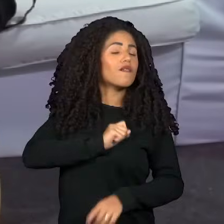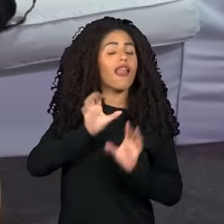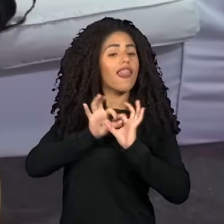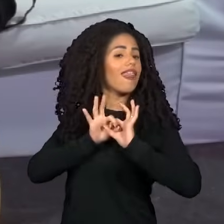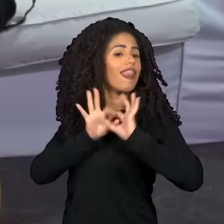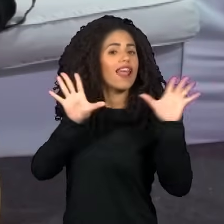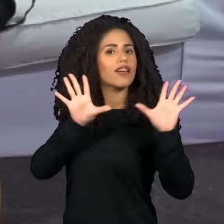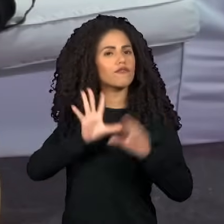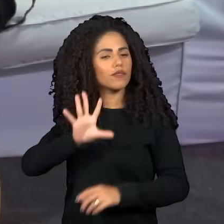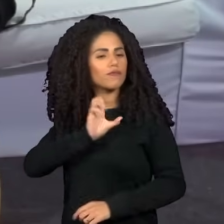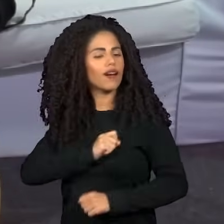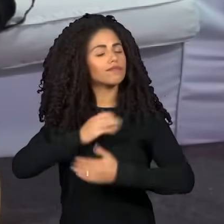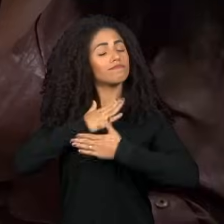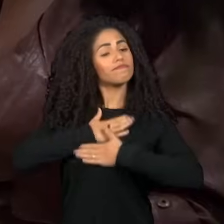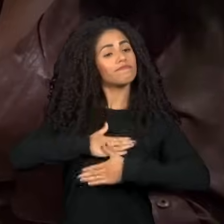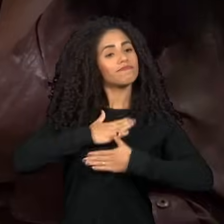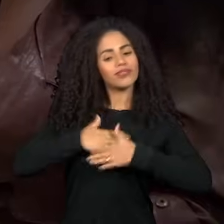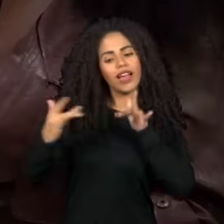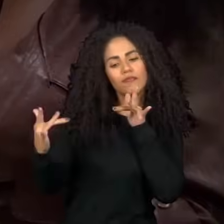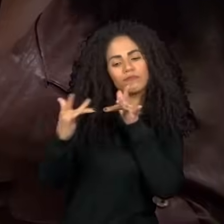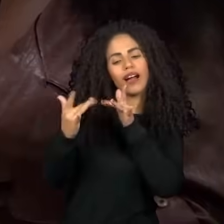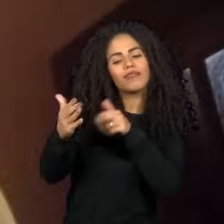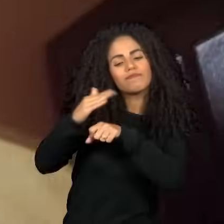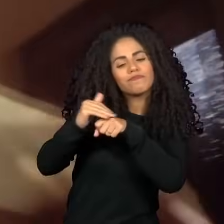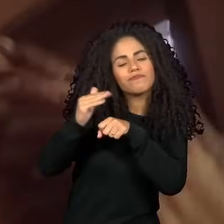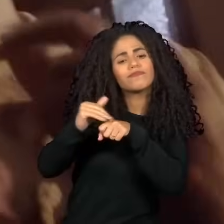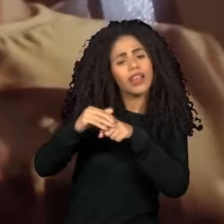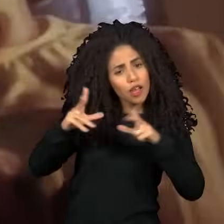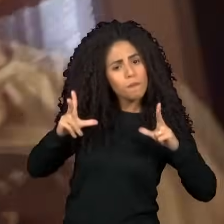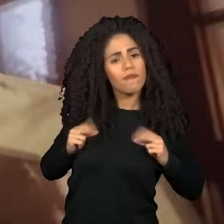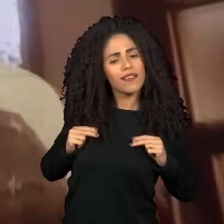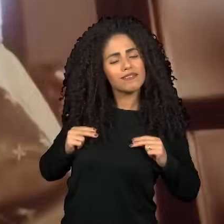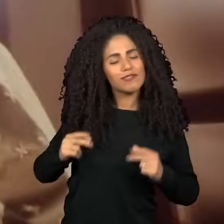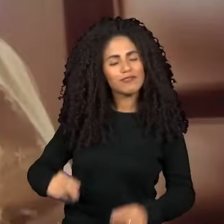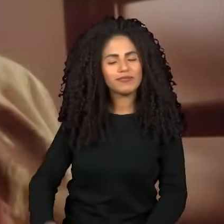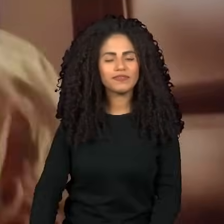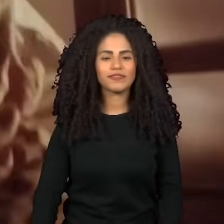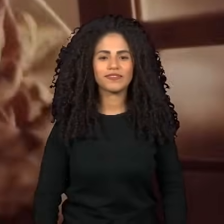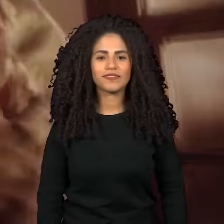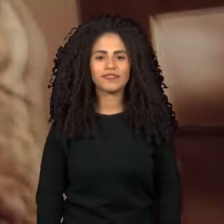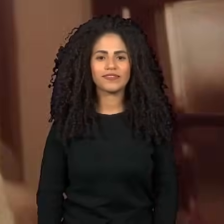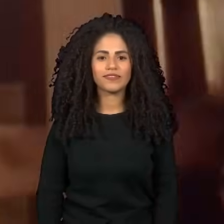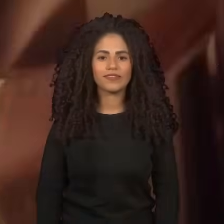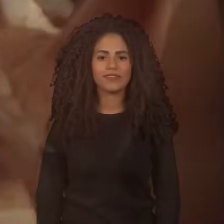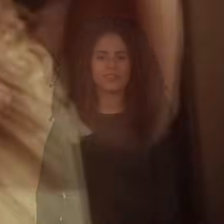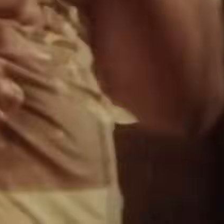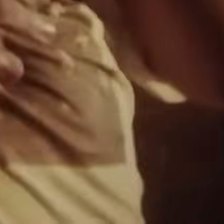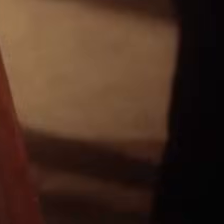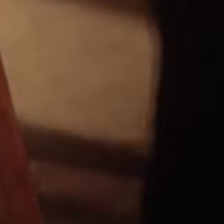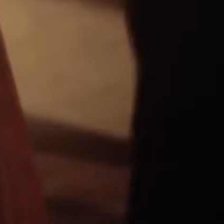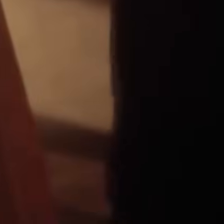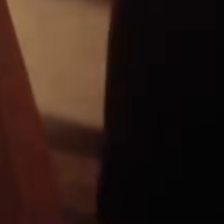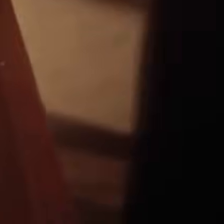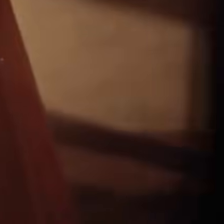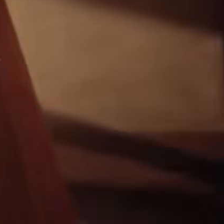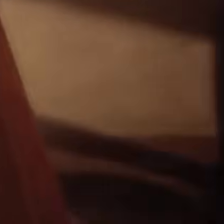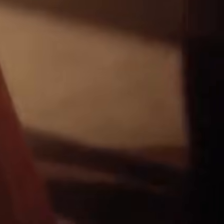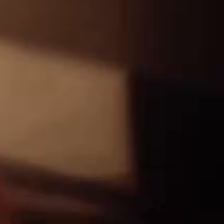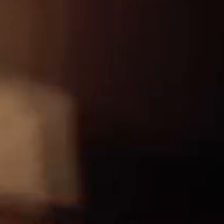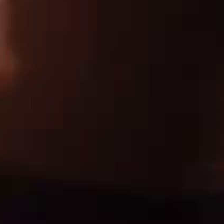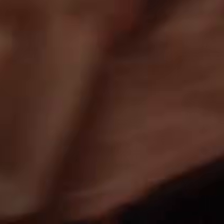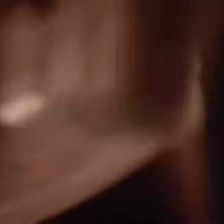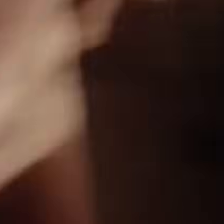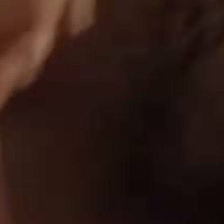Poder viver a coisa tranquila de um afeto. A gente merece. Eu não sou de beber, mas se beber melhora. Esse